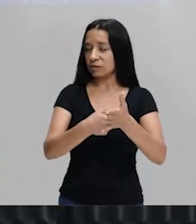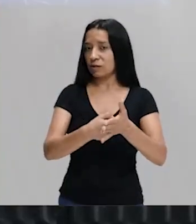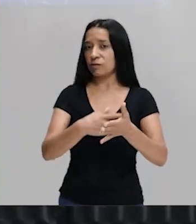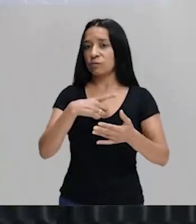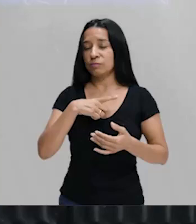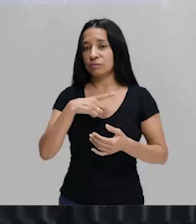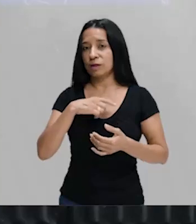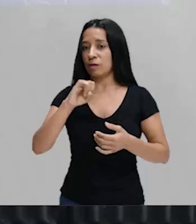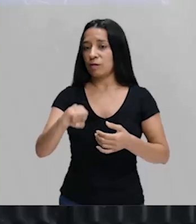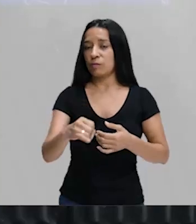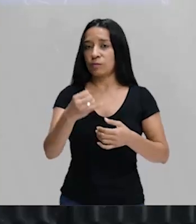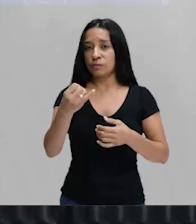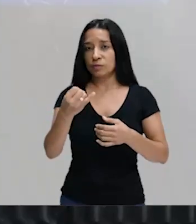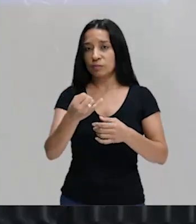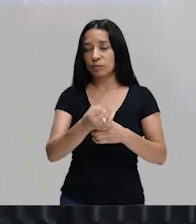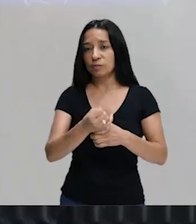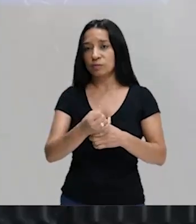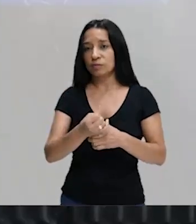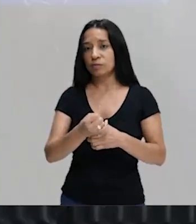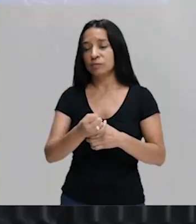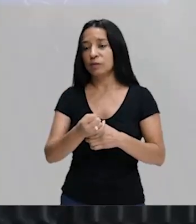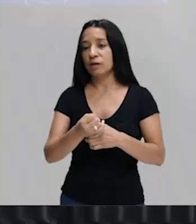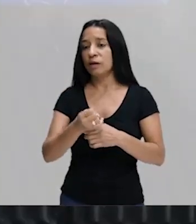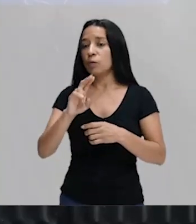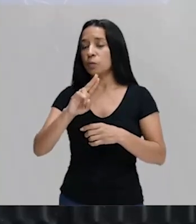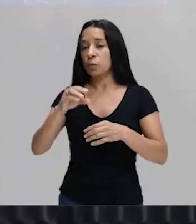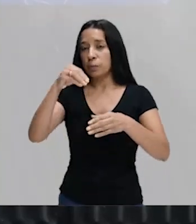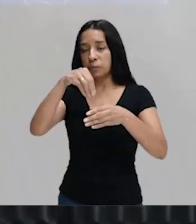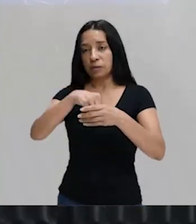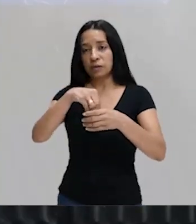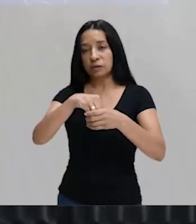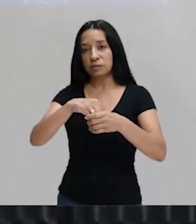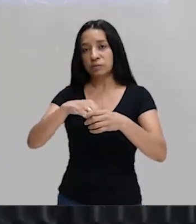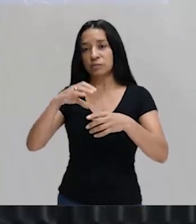cacete, que foram as eleições que ocorreram logo no início